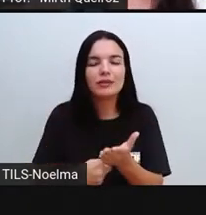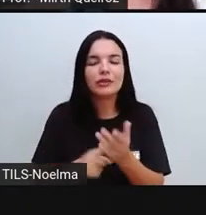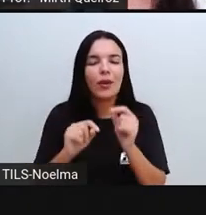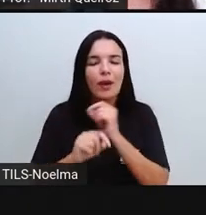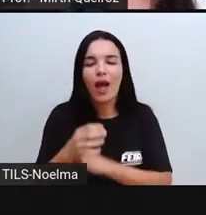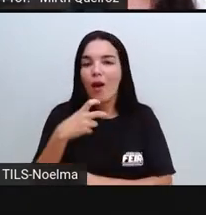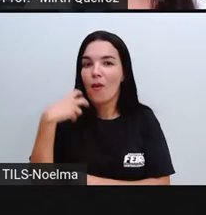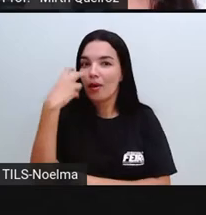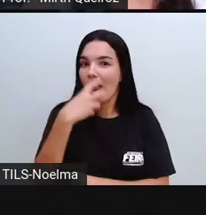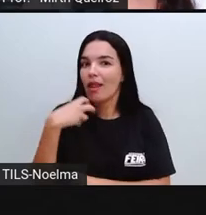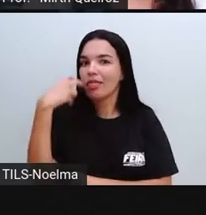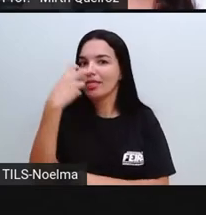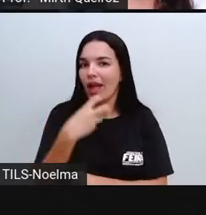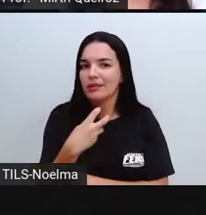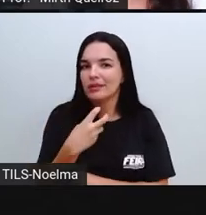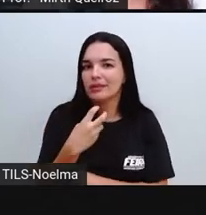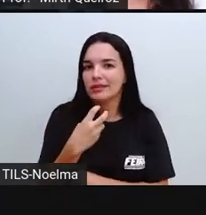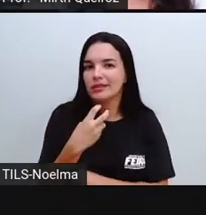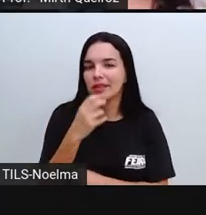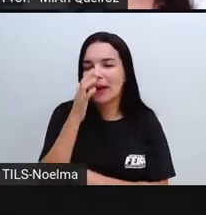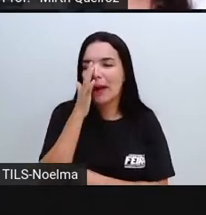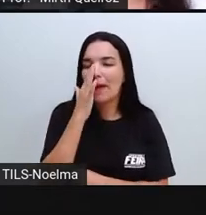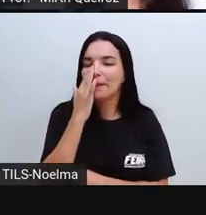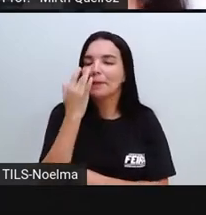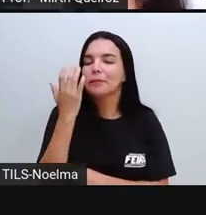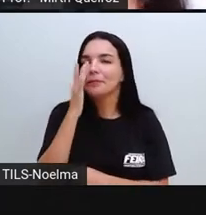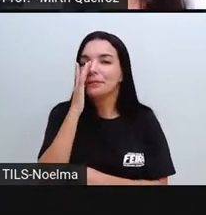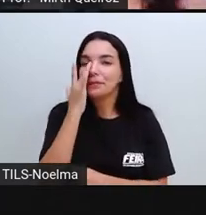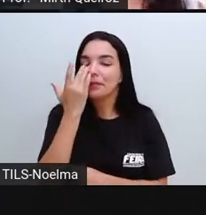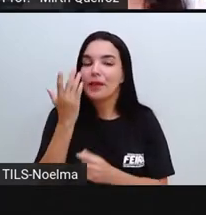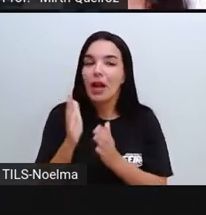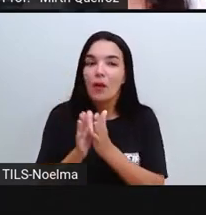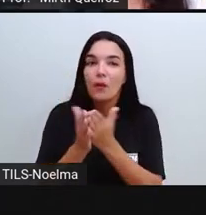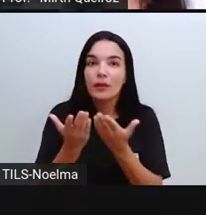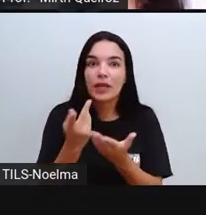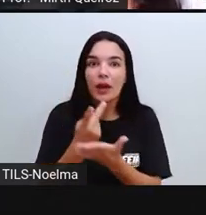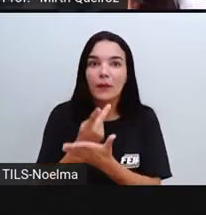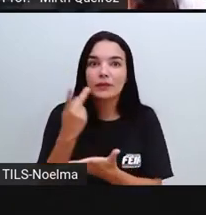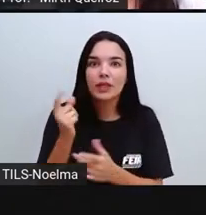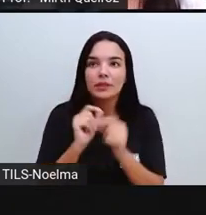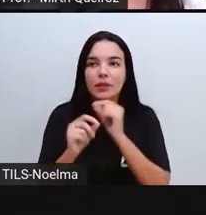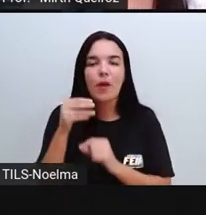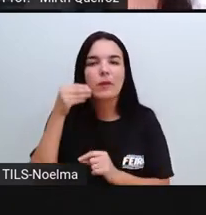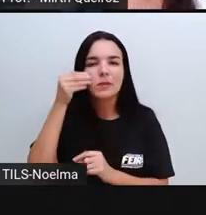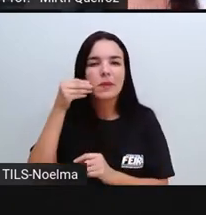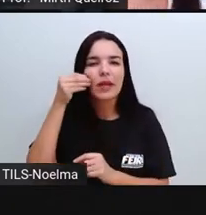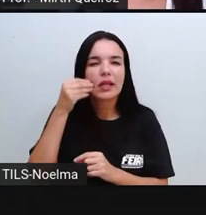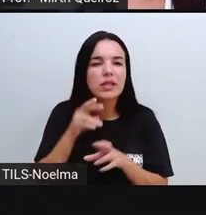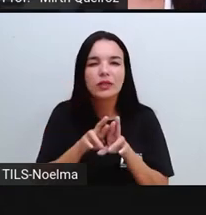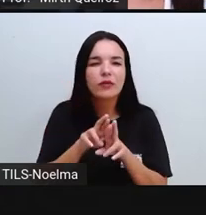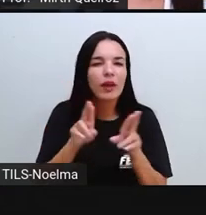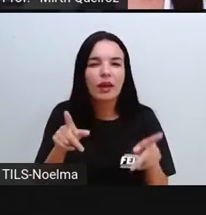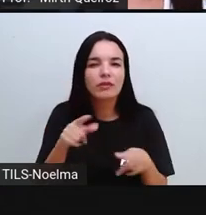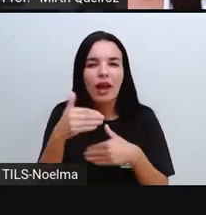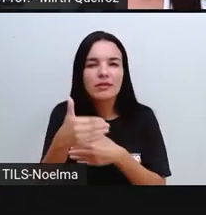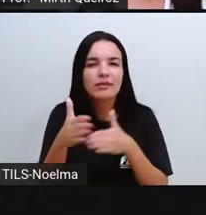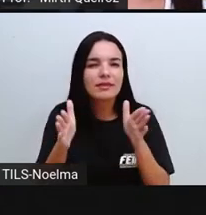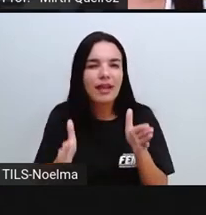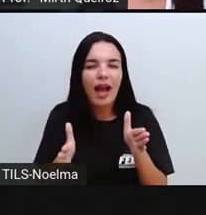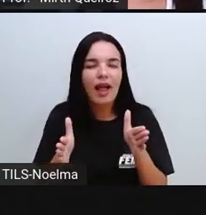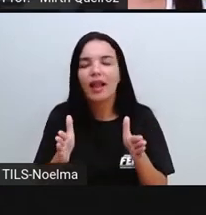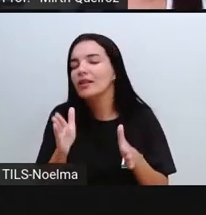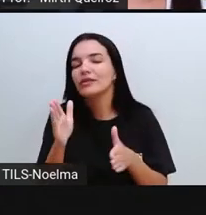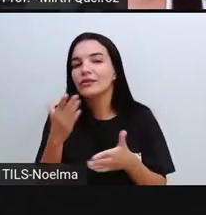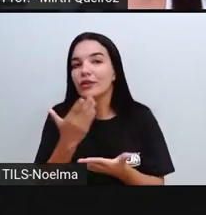oralidade. Quando acontece um fato com vocês, uma experiência diferente na sala de aula, e que vocês chegam em casa contando